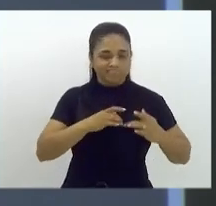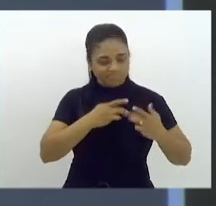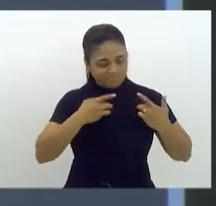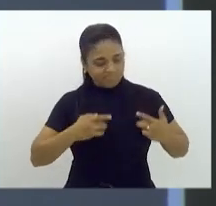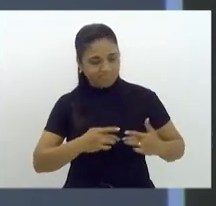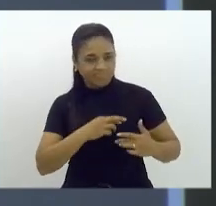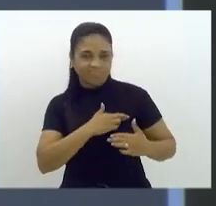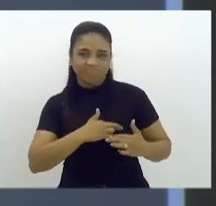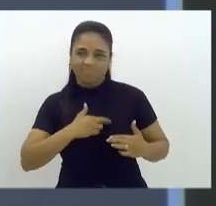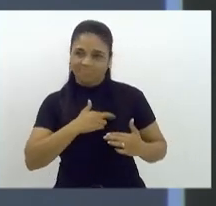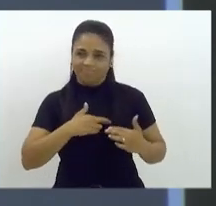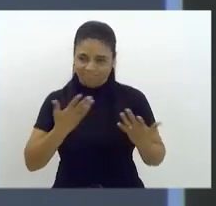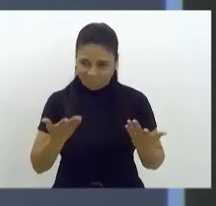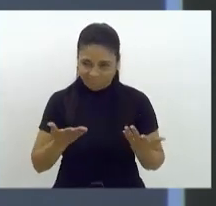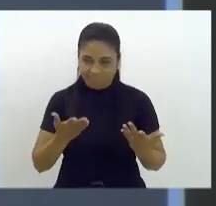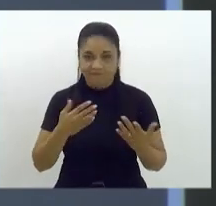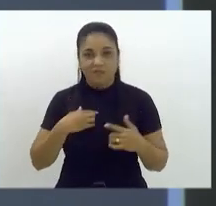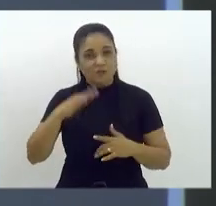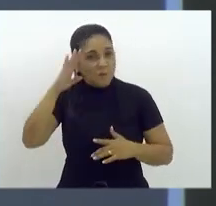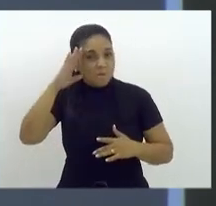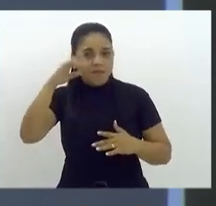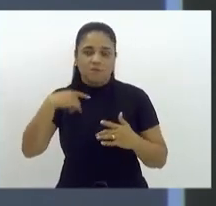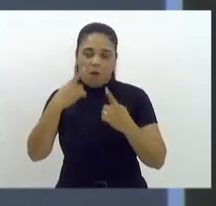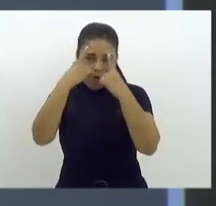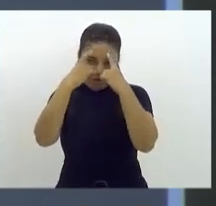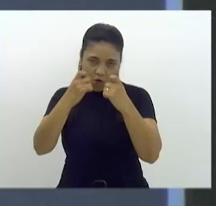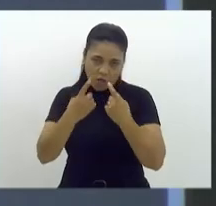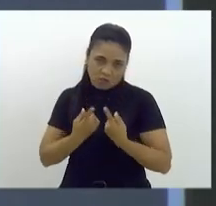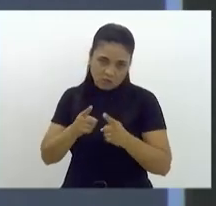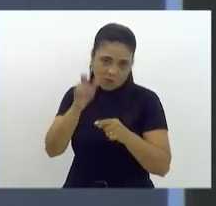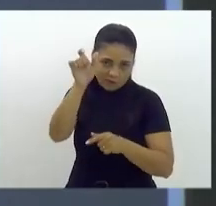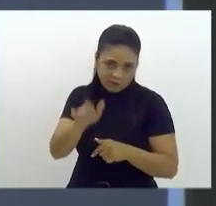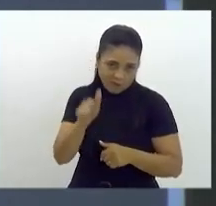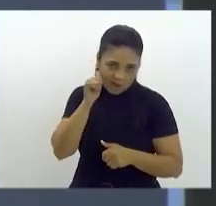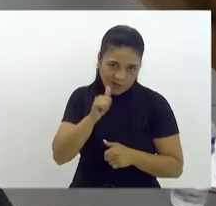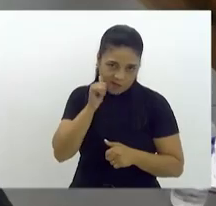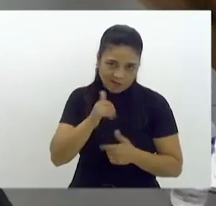agressores pode passar